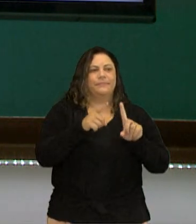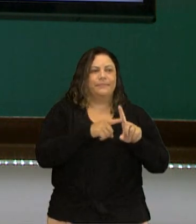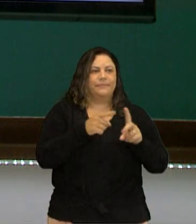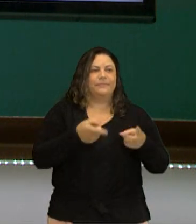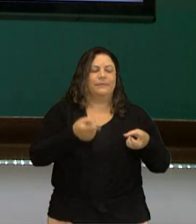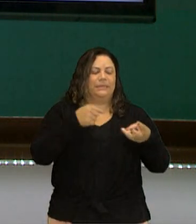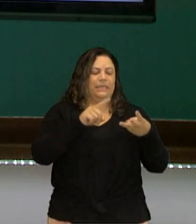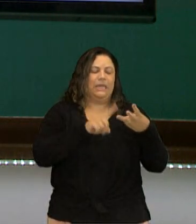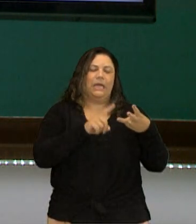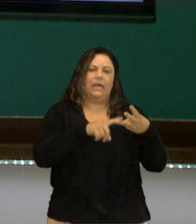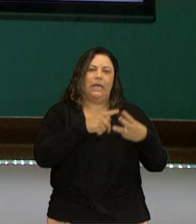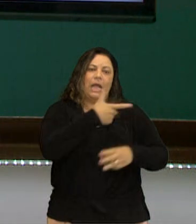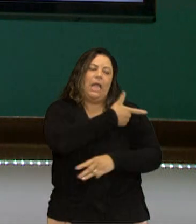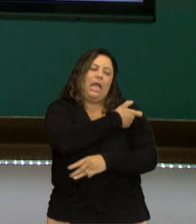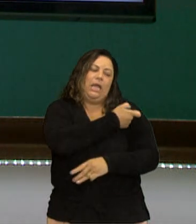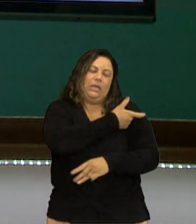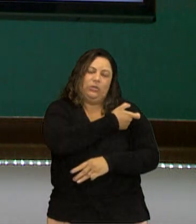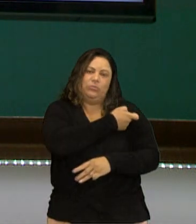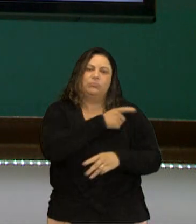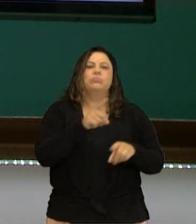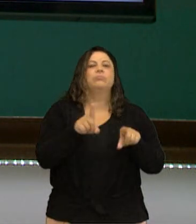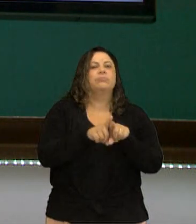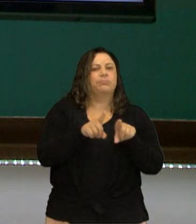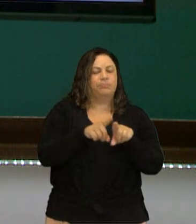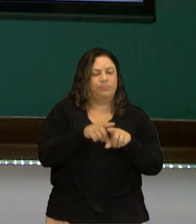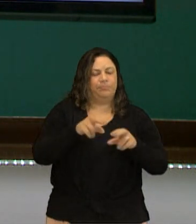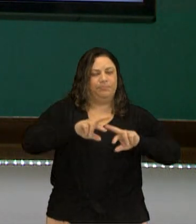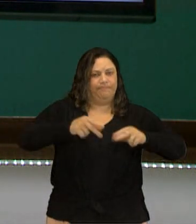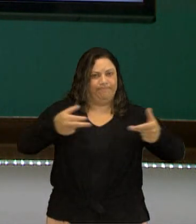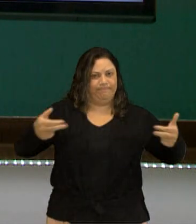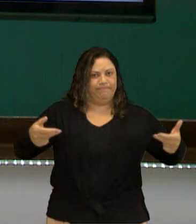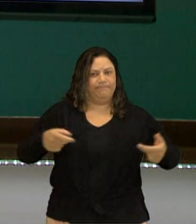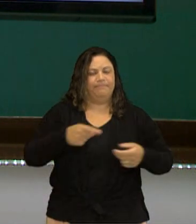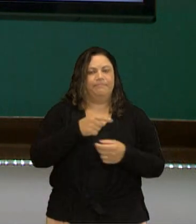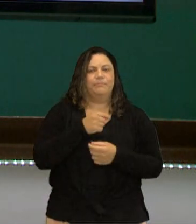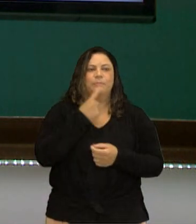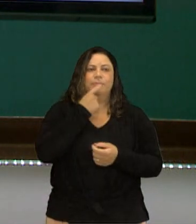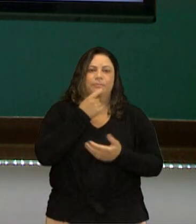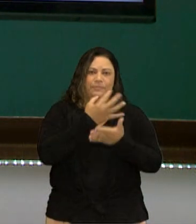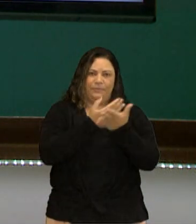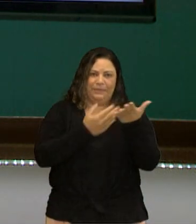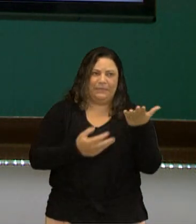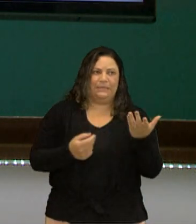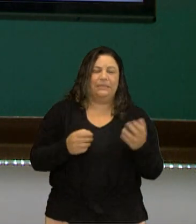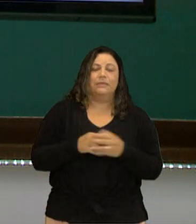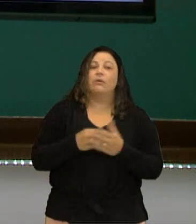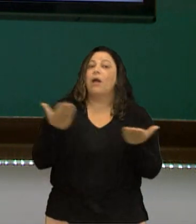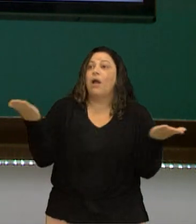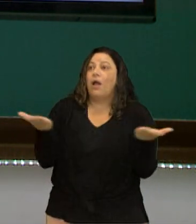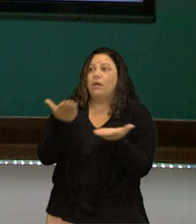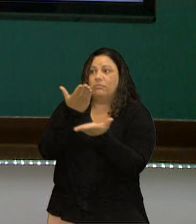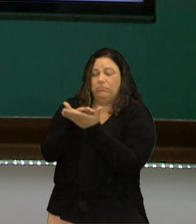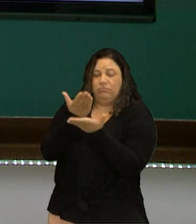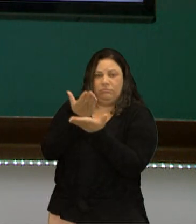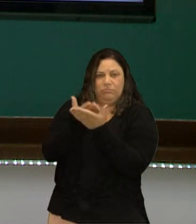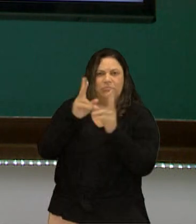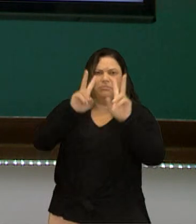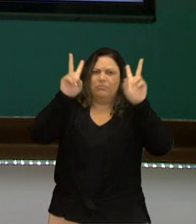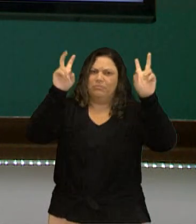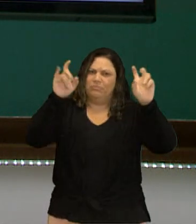e também com questões associadas à transfusão de sangue. Embora a nossa aula está falando